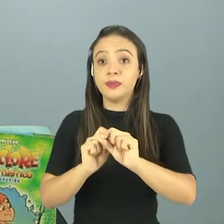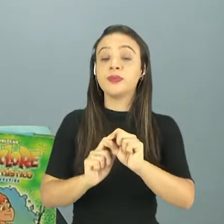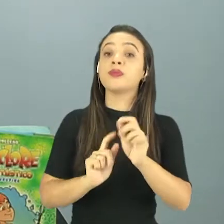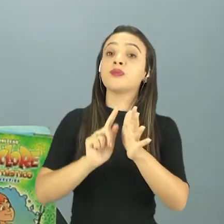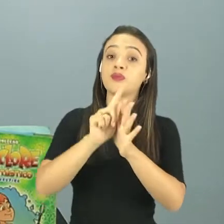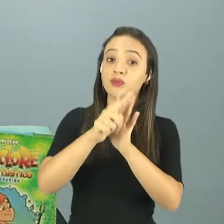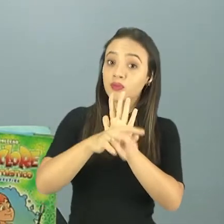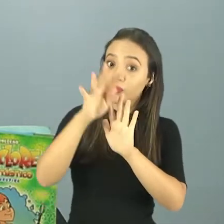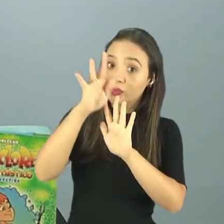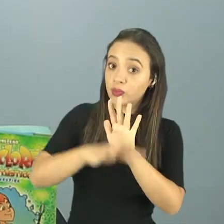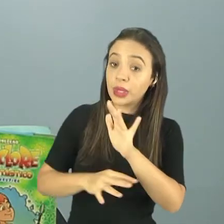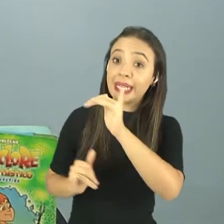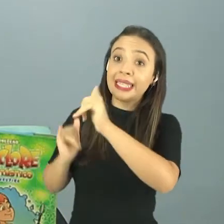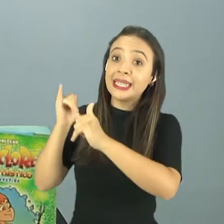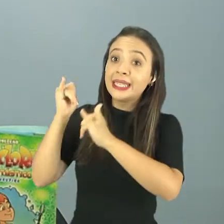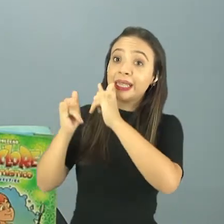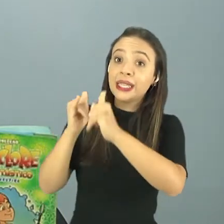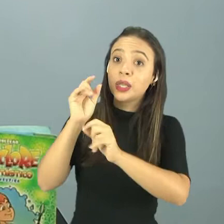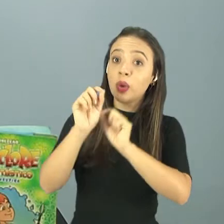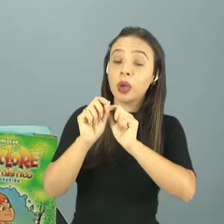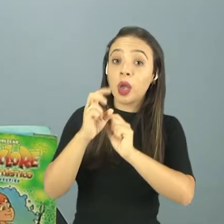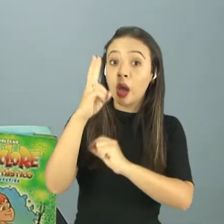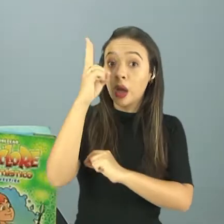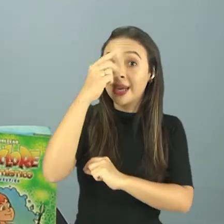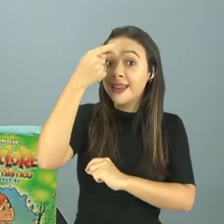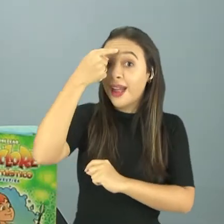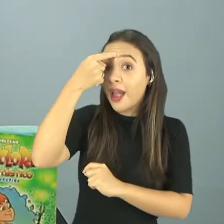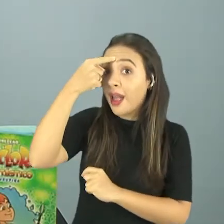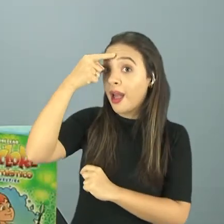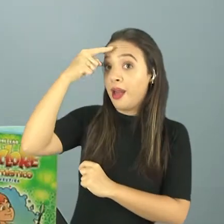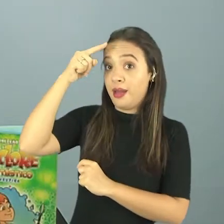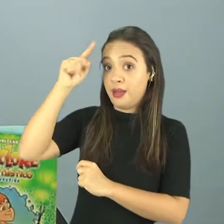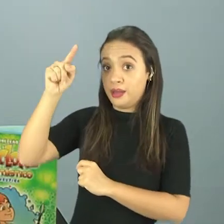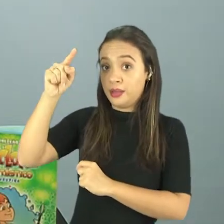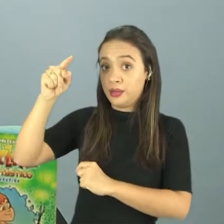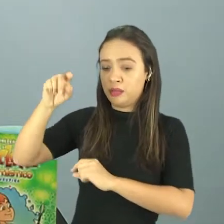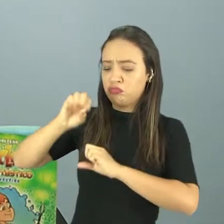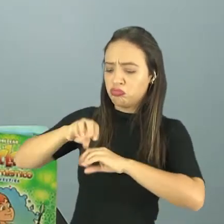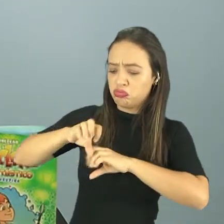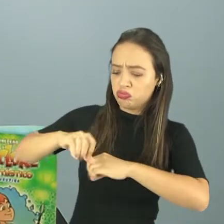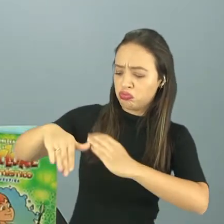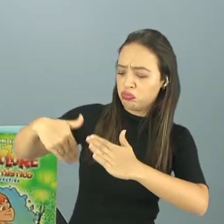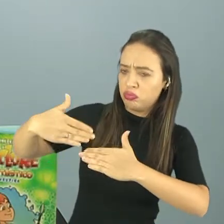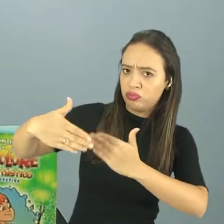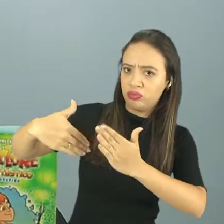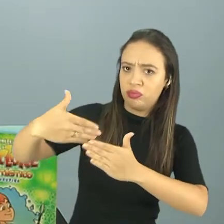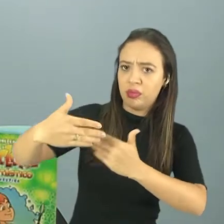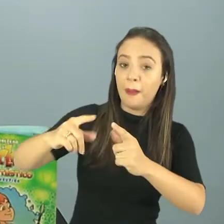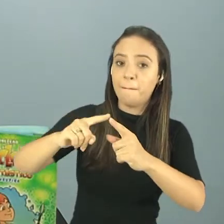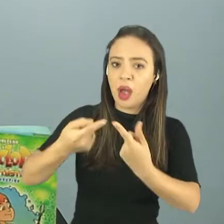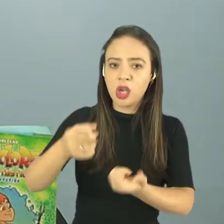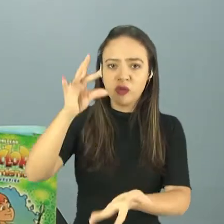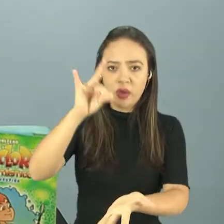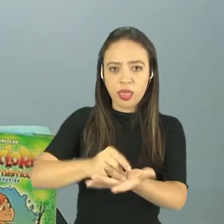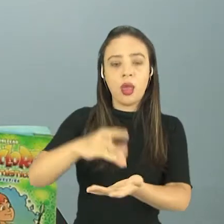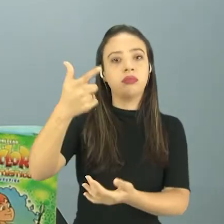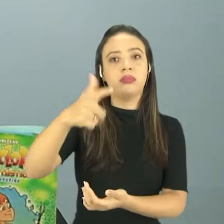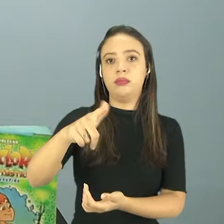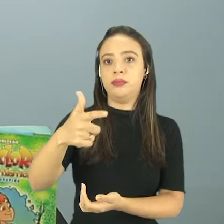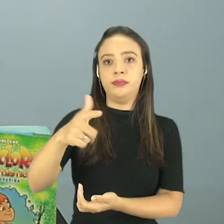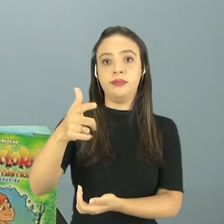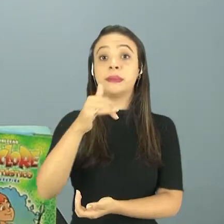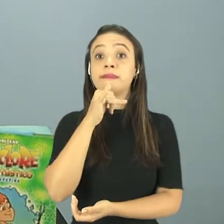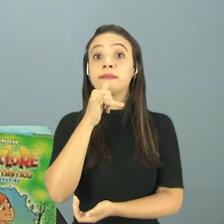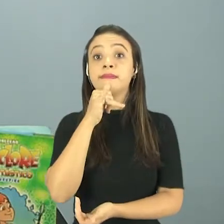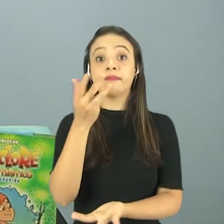textual, lendas são histórias fictícias, tá? São contadas de geração em geração, mas na verdade não existe. Por exemplo, vou pegar